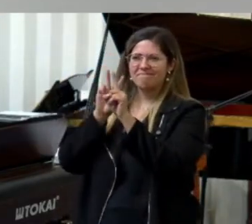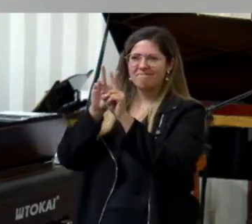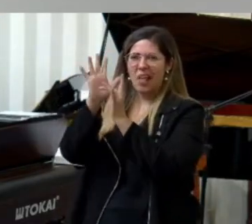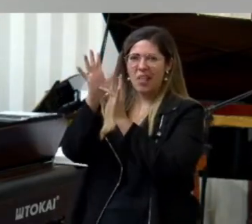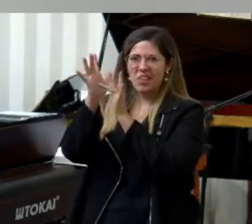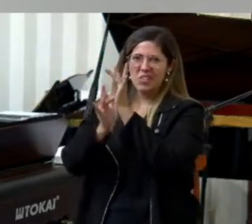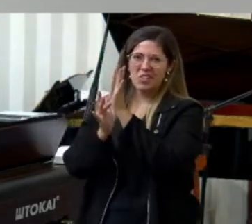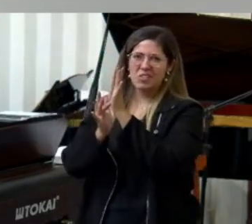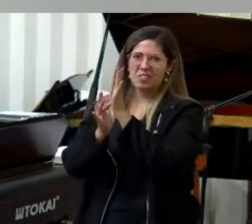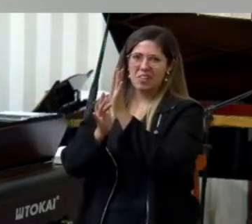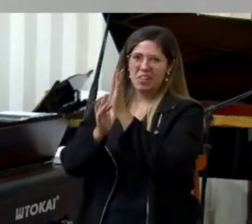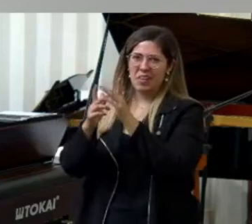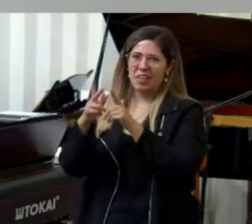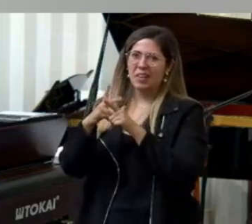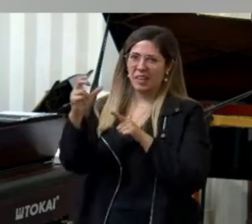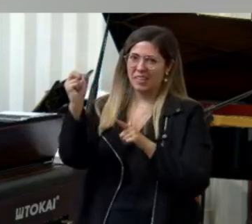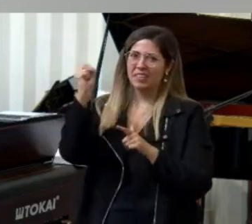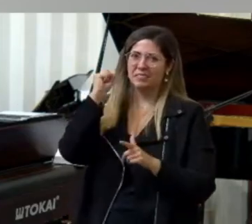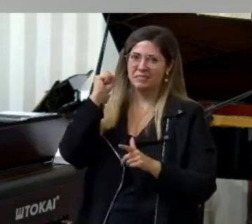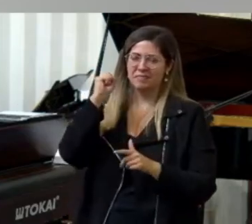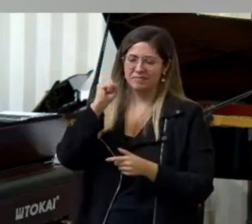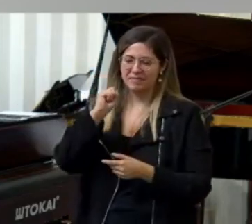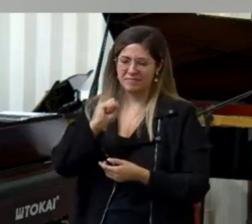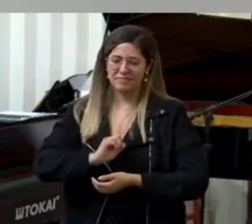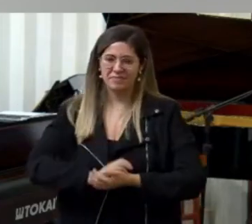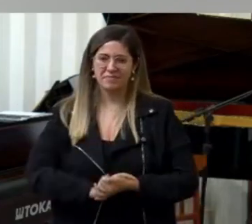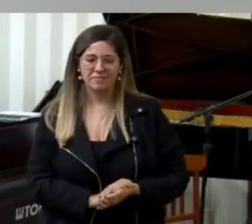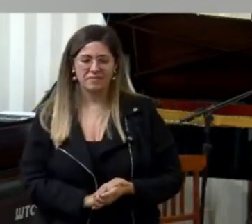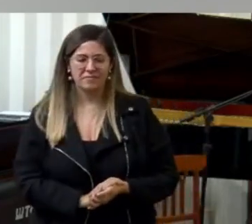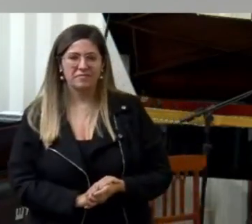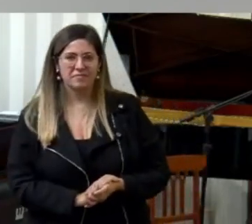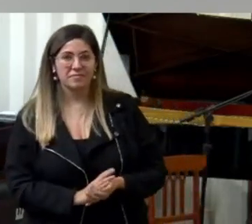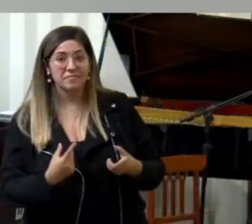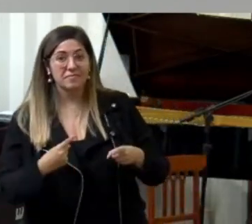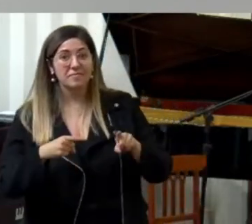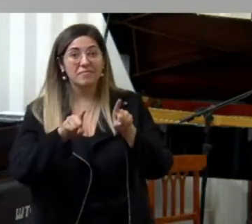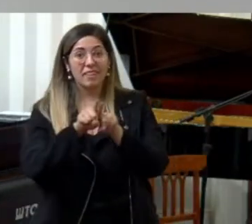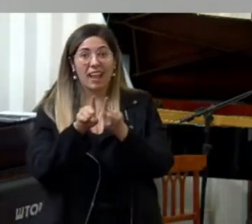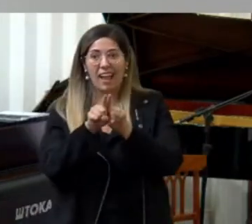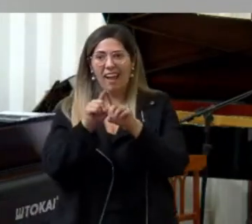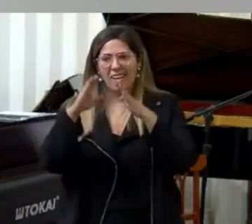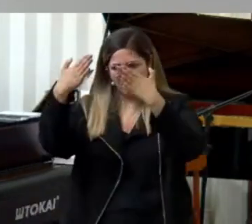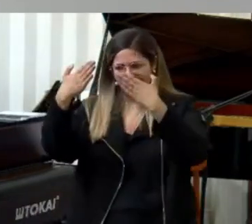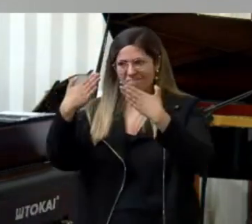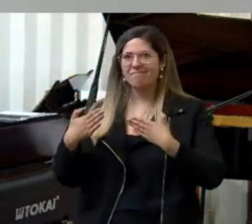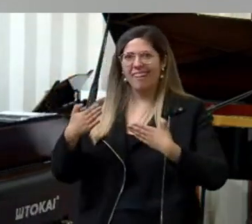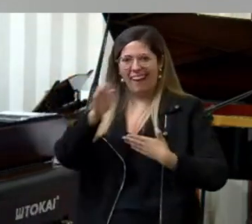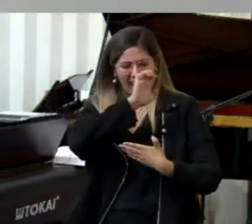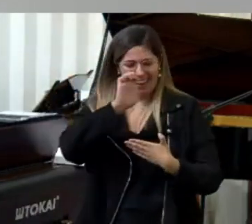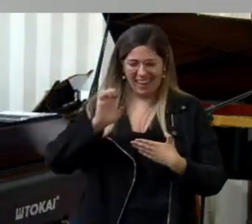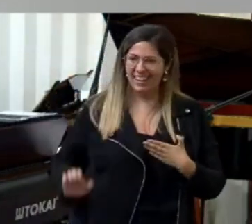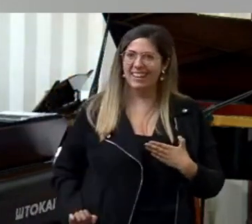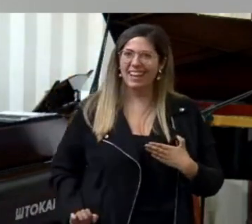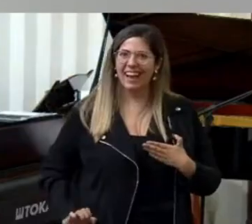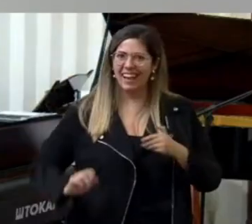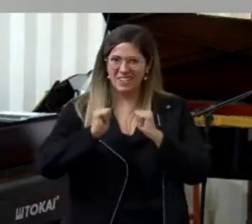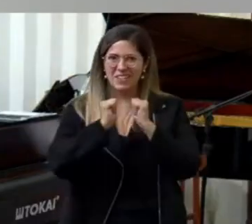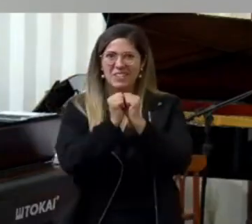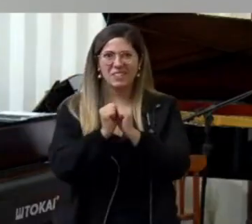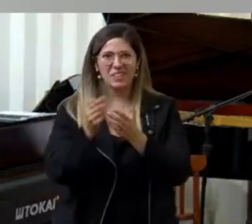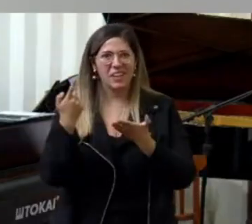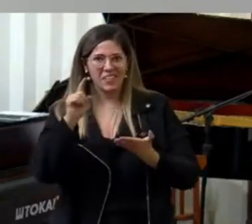Messias venceu aquela cruz. Por isso Ele é presente, Deus conosco, Deus com elas, Ele é presente